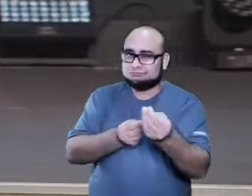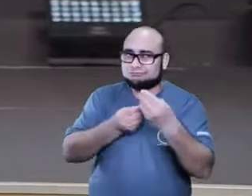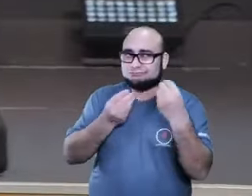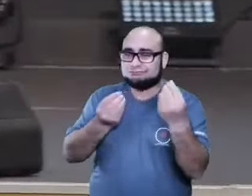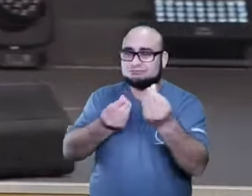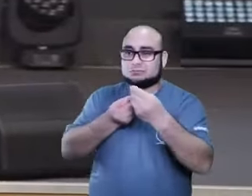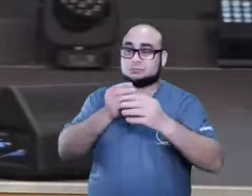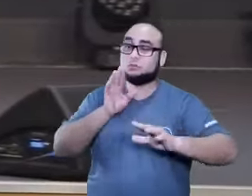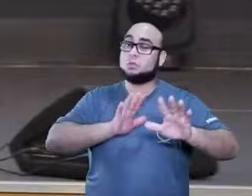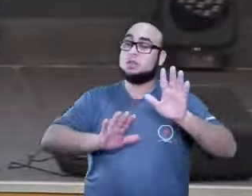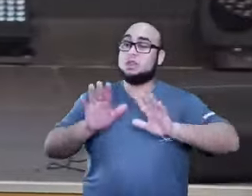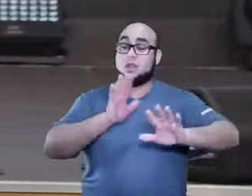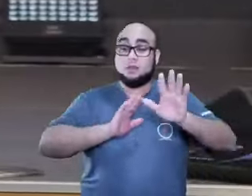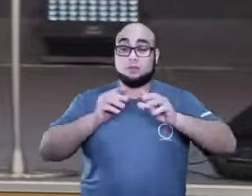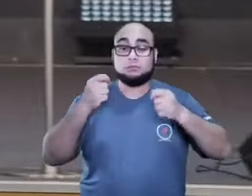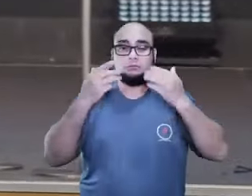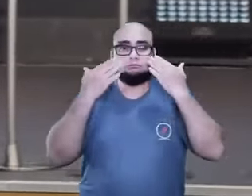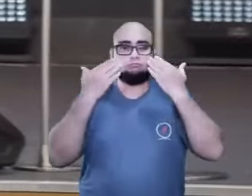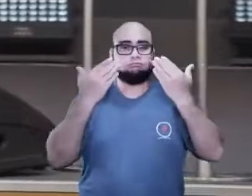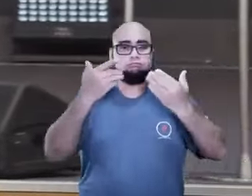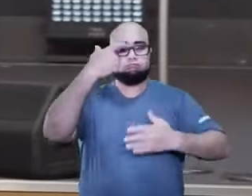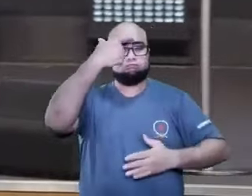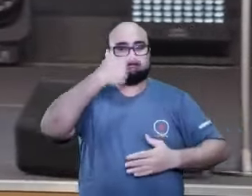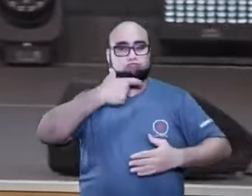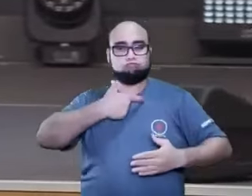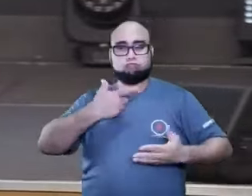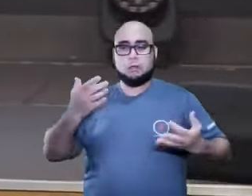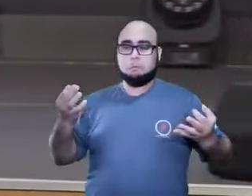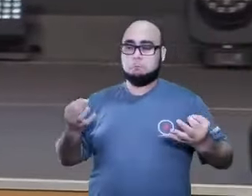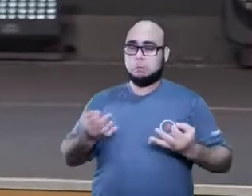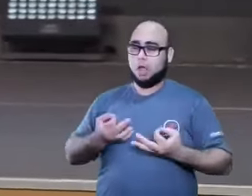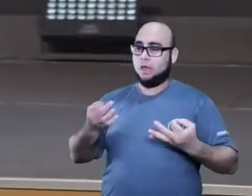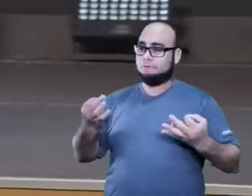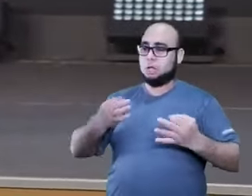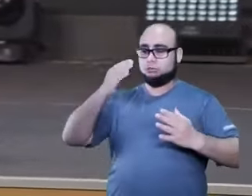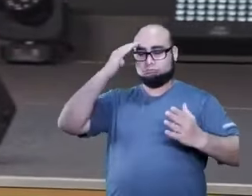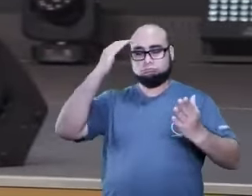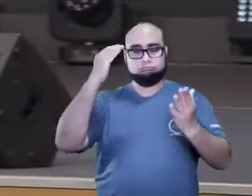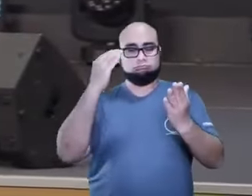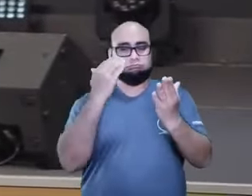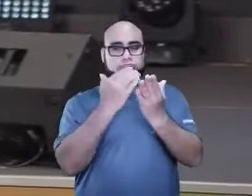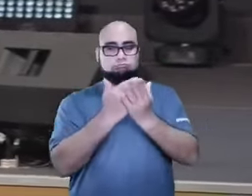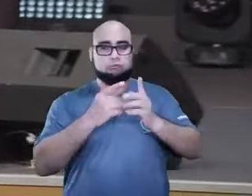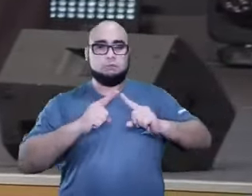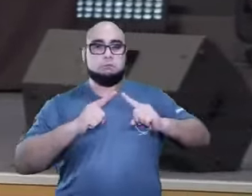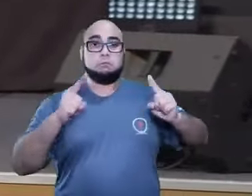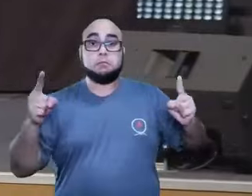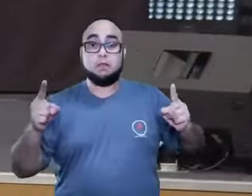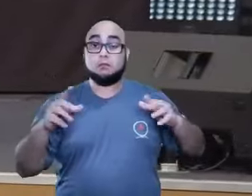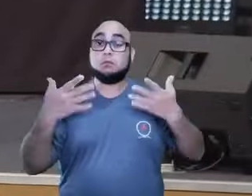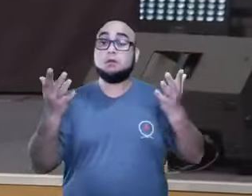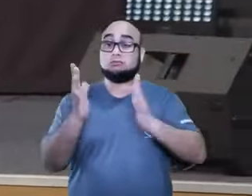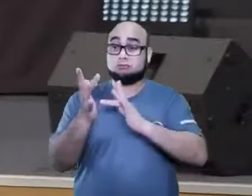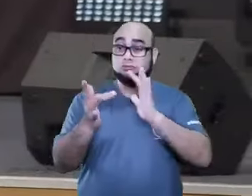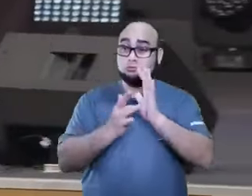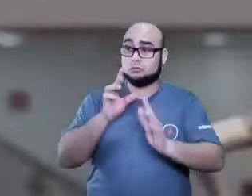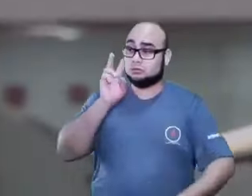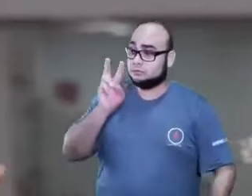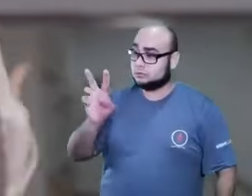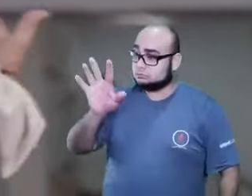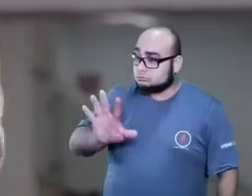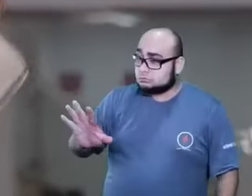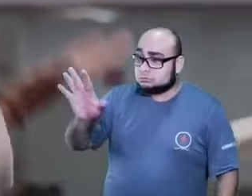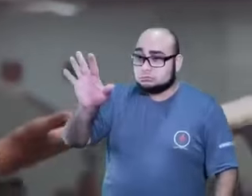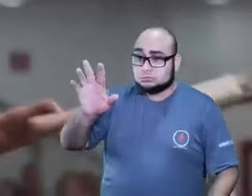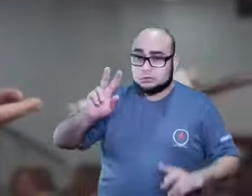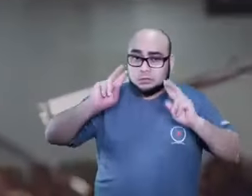não pareçamos ter mais peso do que realmente temos, quando na verdade, quando somos pesados, e quem pesa não é o homem,